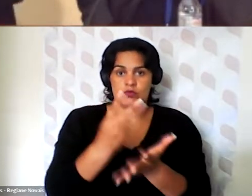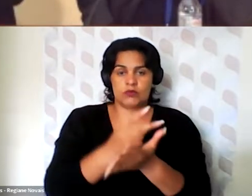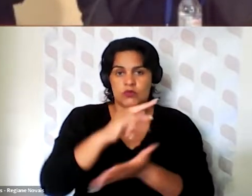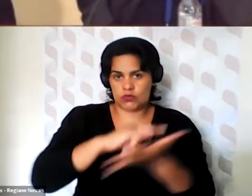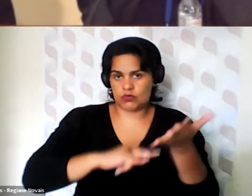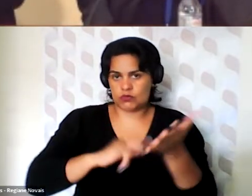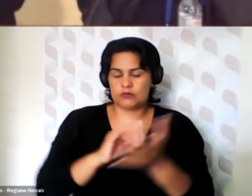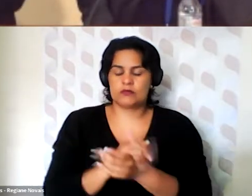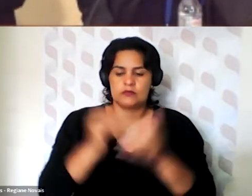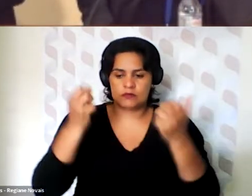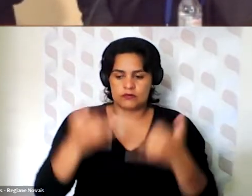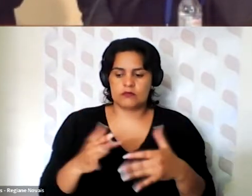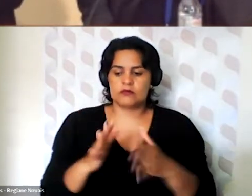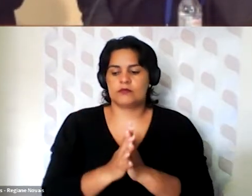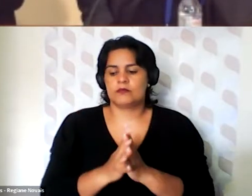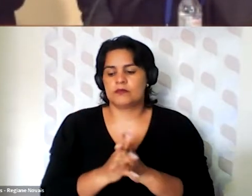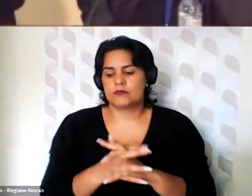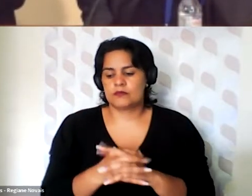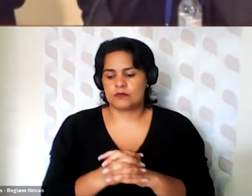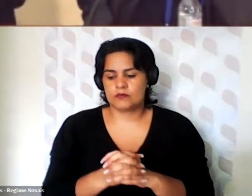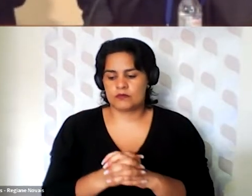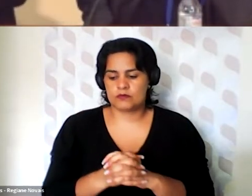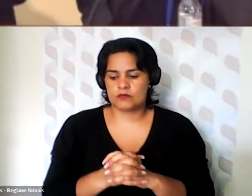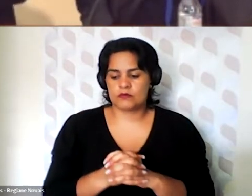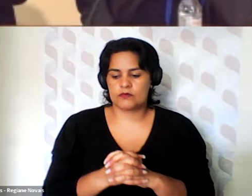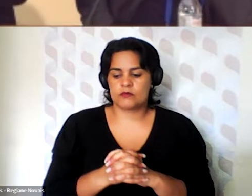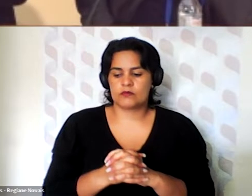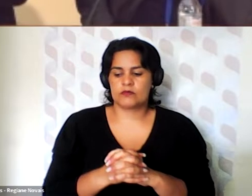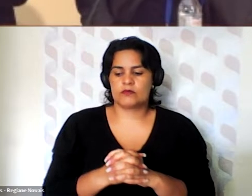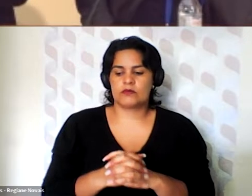80, na década de 90, à OCDE,